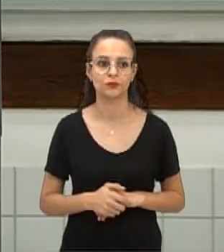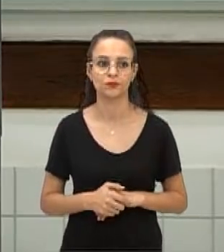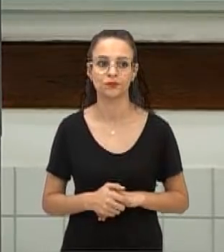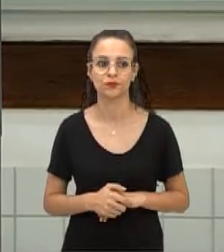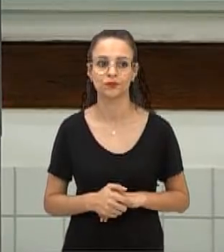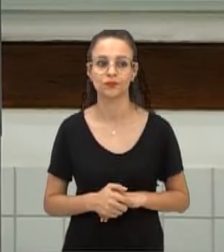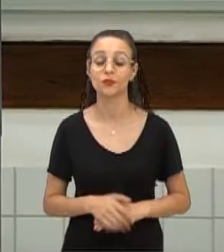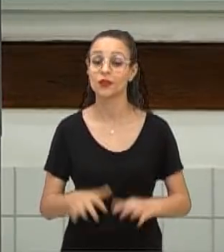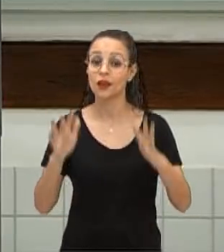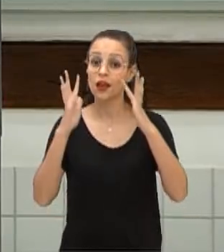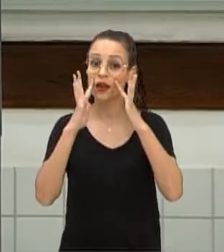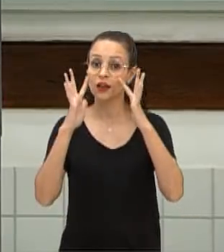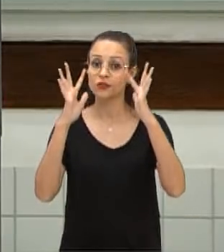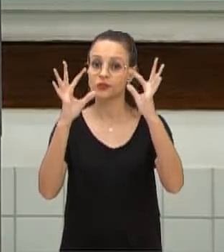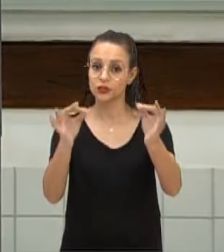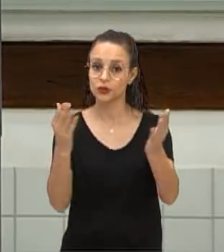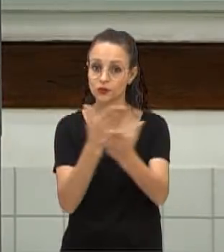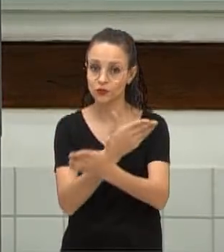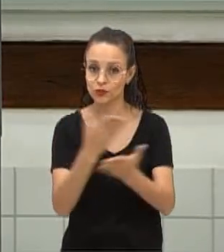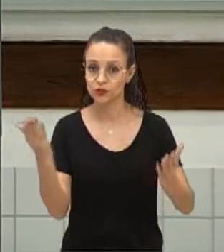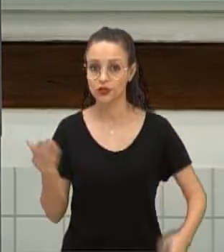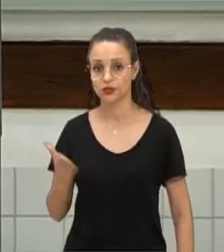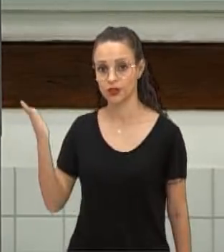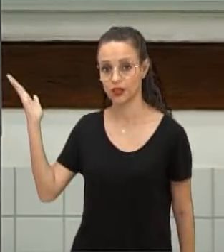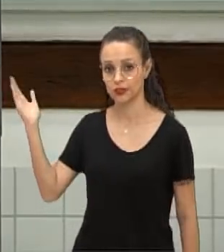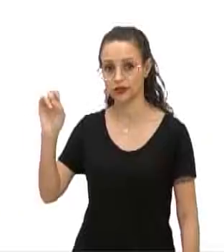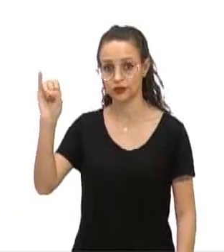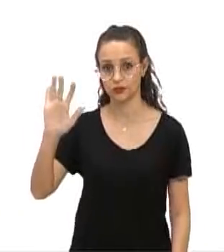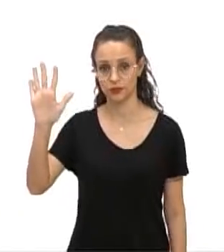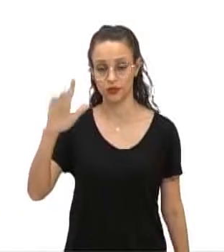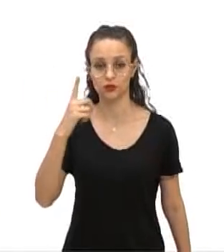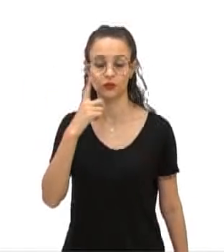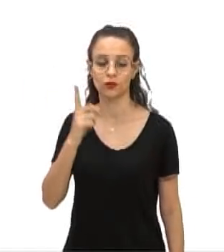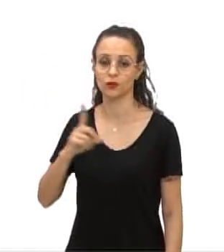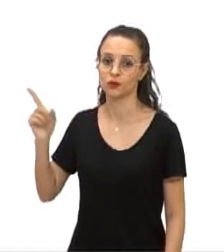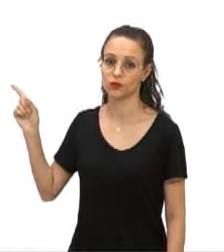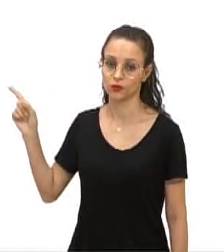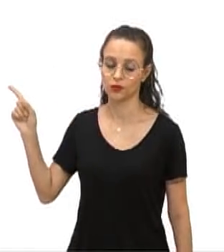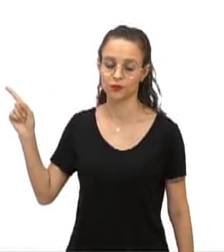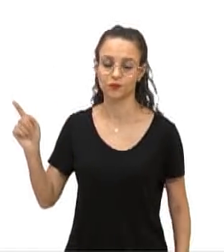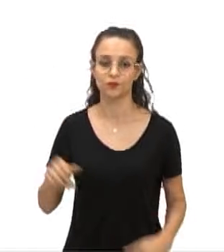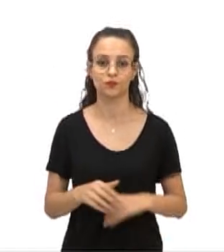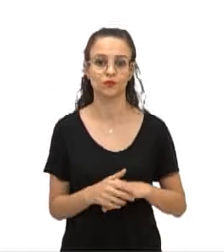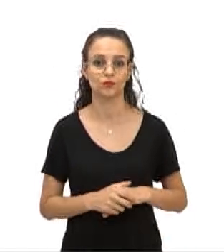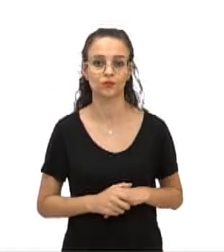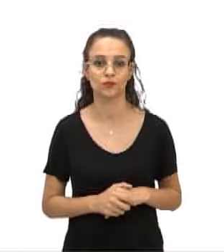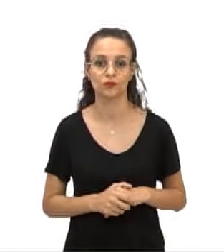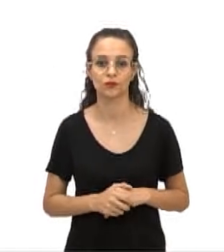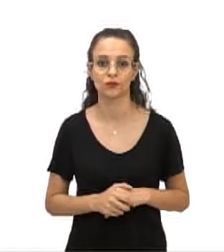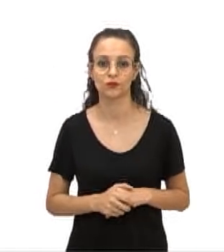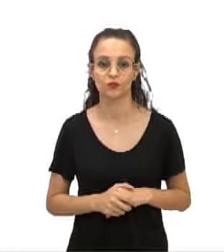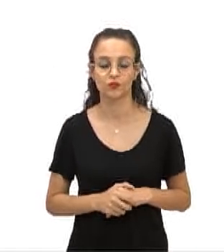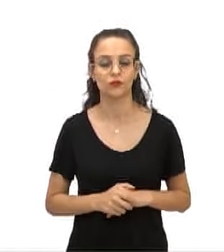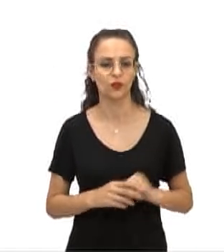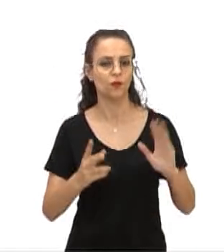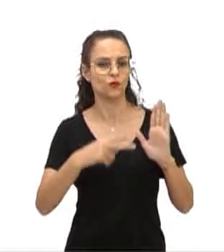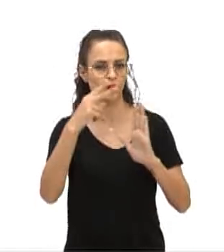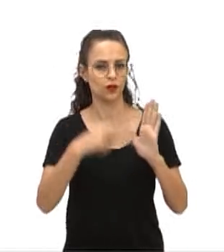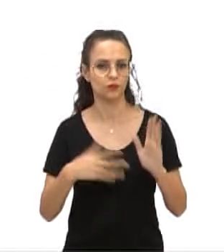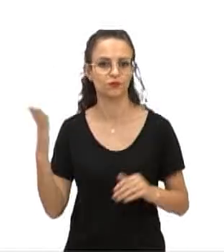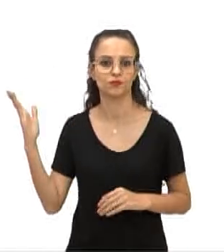a atenção de vocês para esta imagem que eu coloquei agora. E vou ler com